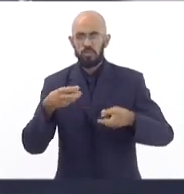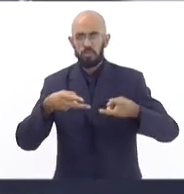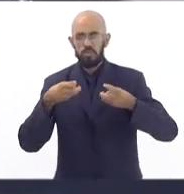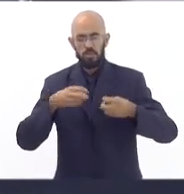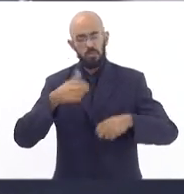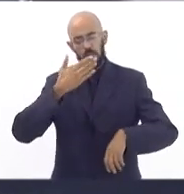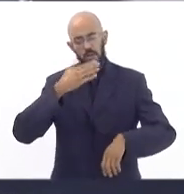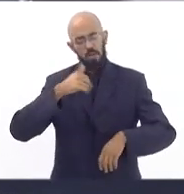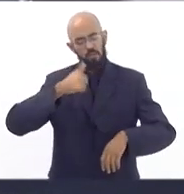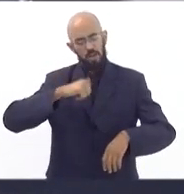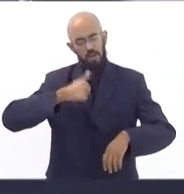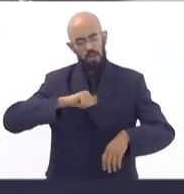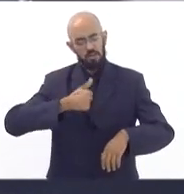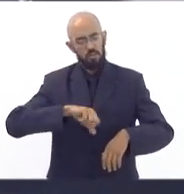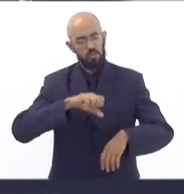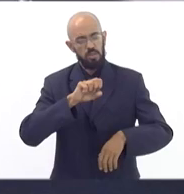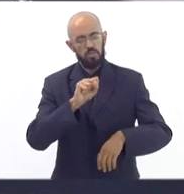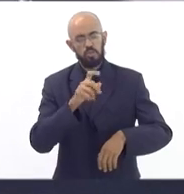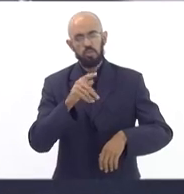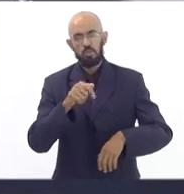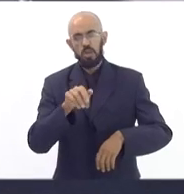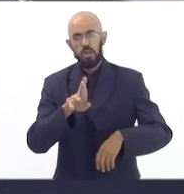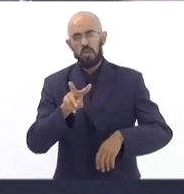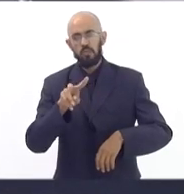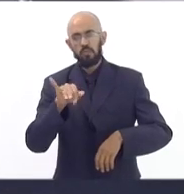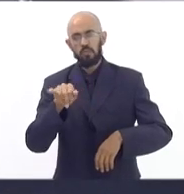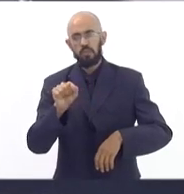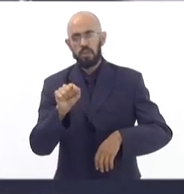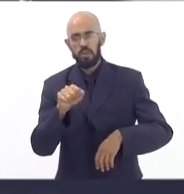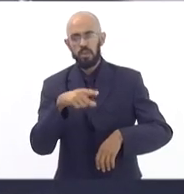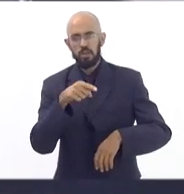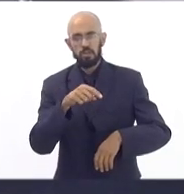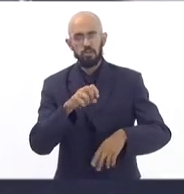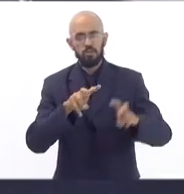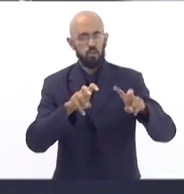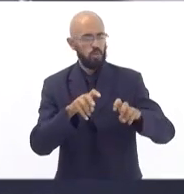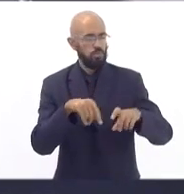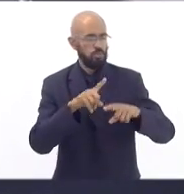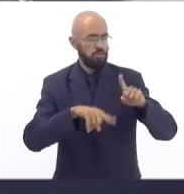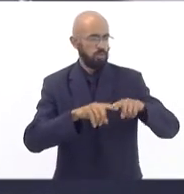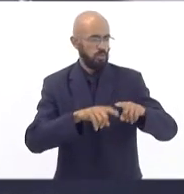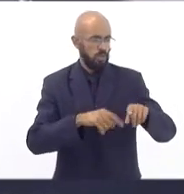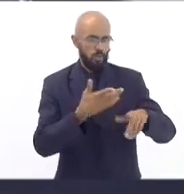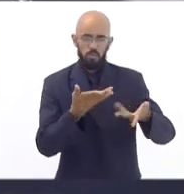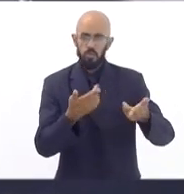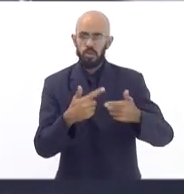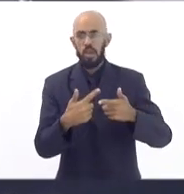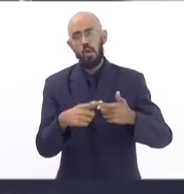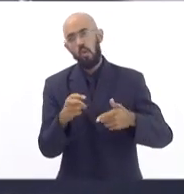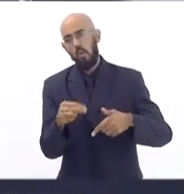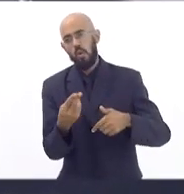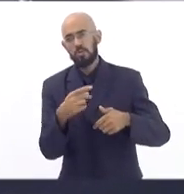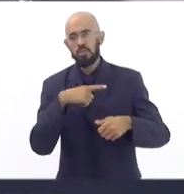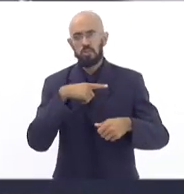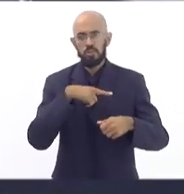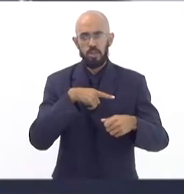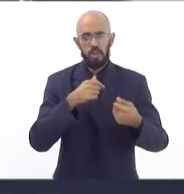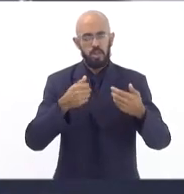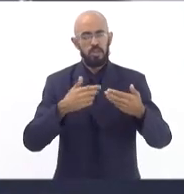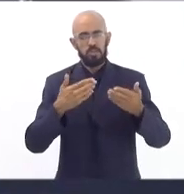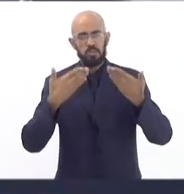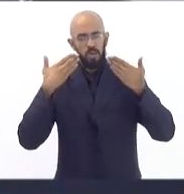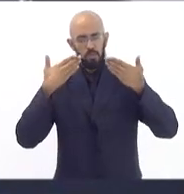qual é a avaliação da SuperVia e qual avaliação batalha rodoviário sobre esses itens porque o a gente tem esse patrimônio bem